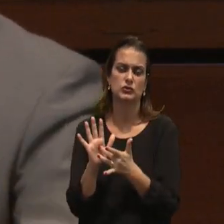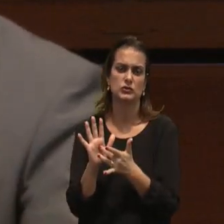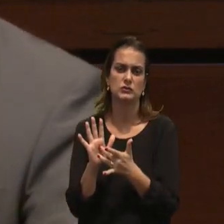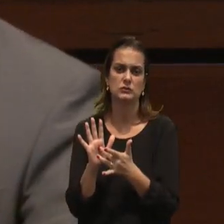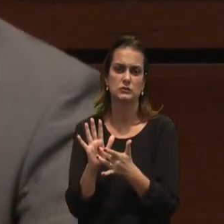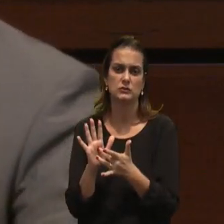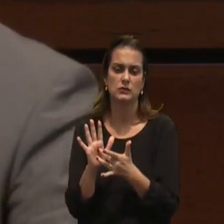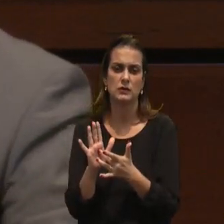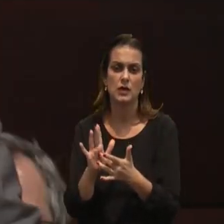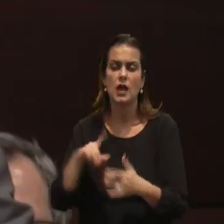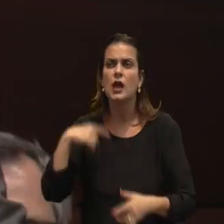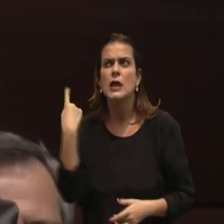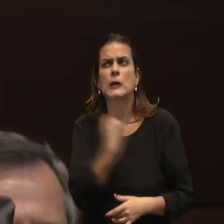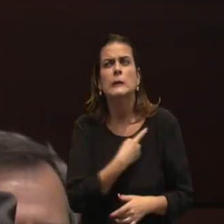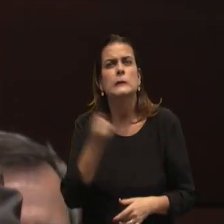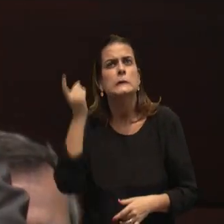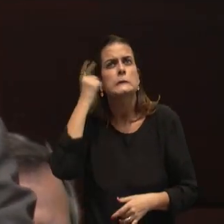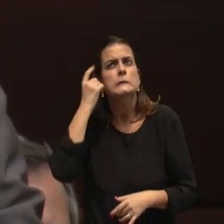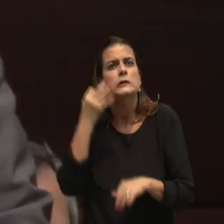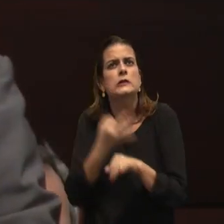E nós ficamos a pensar,